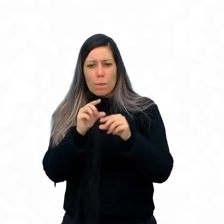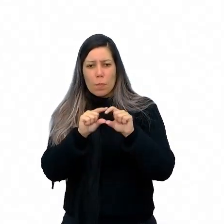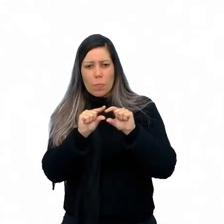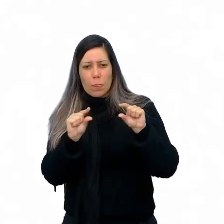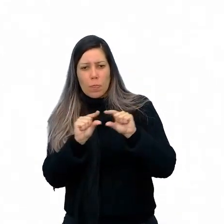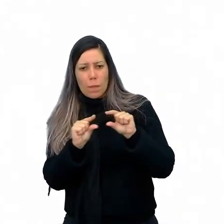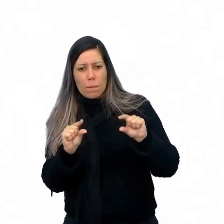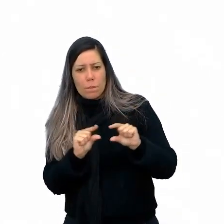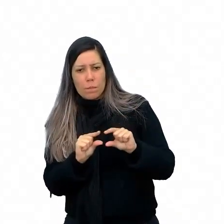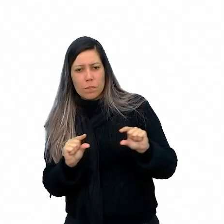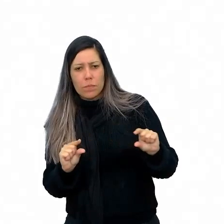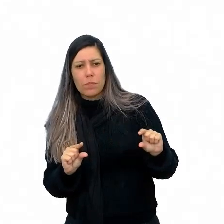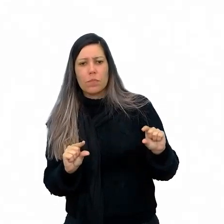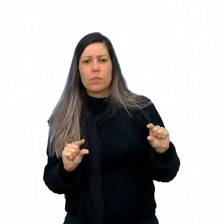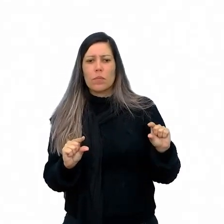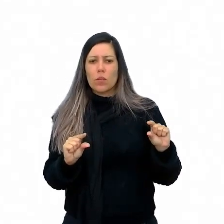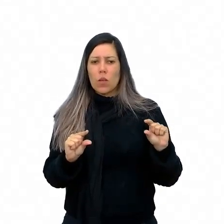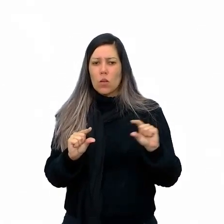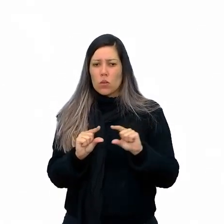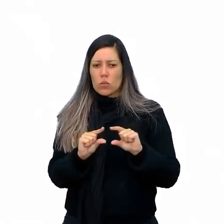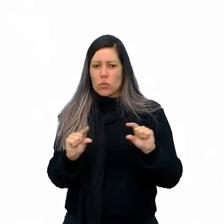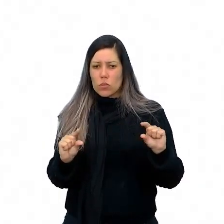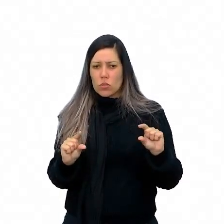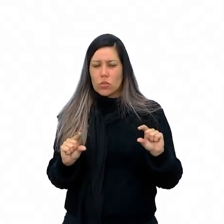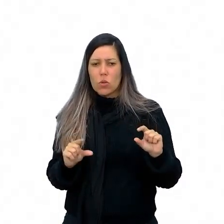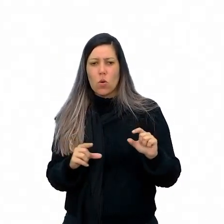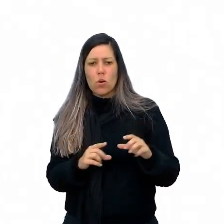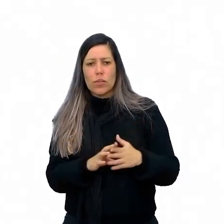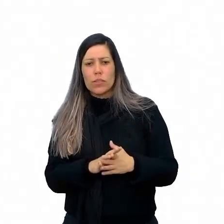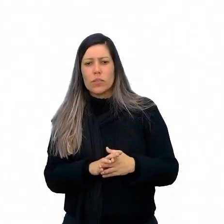procedimentos, algoritmos de simplificação de expressões